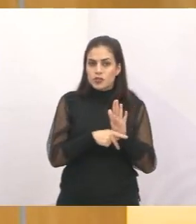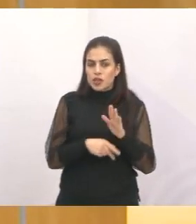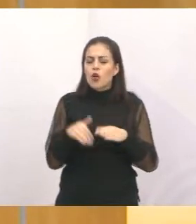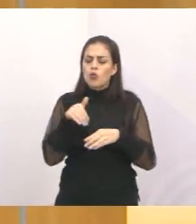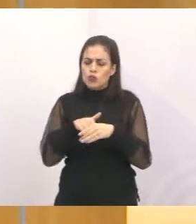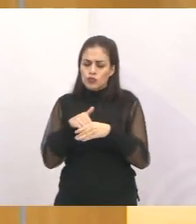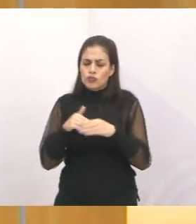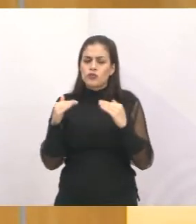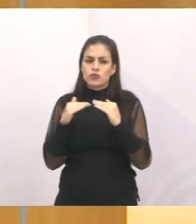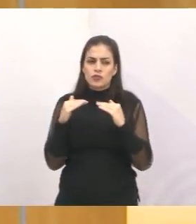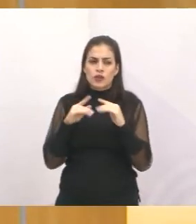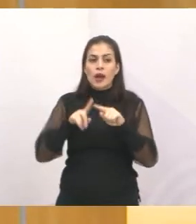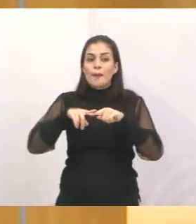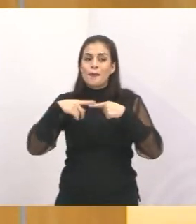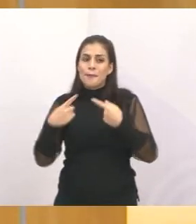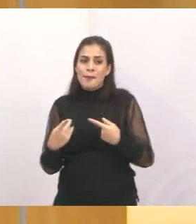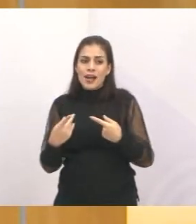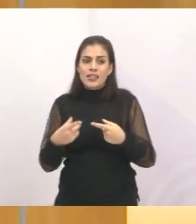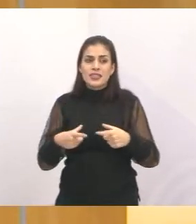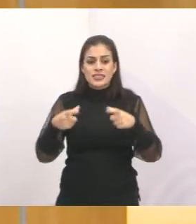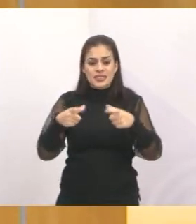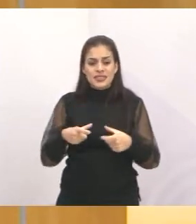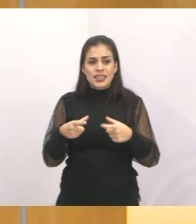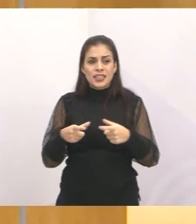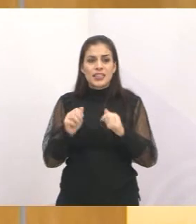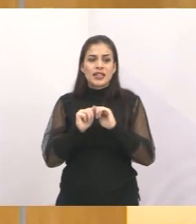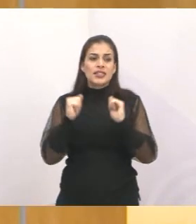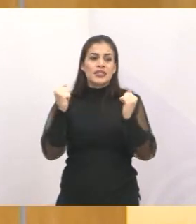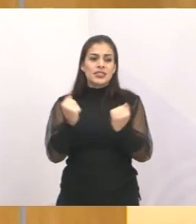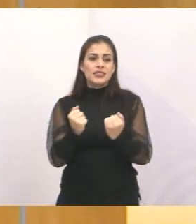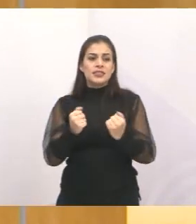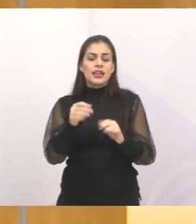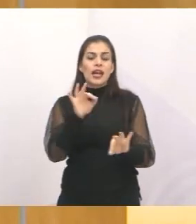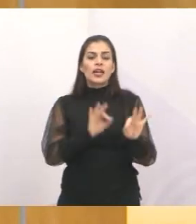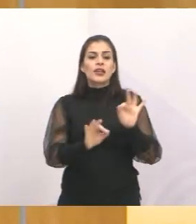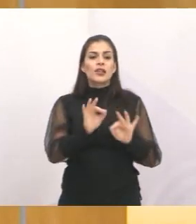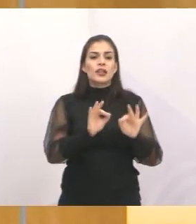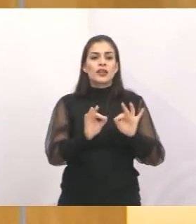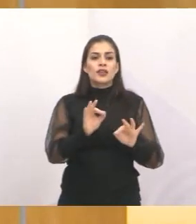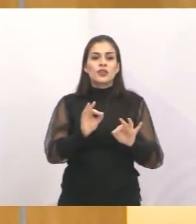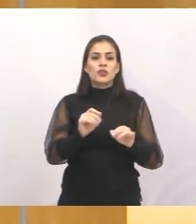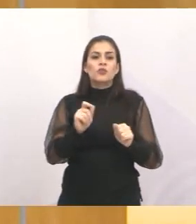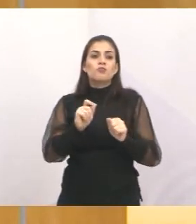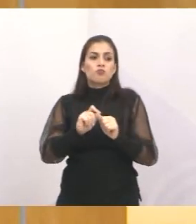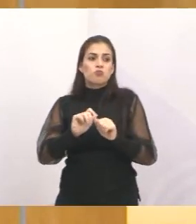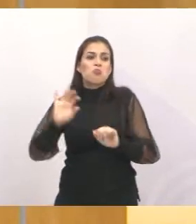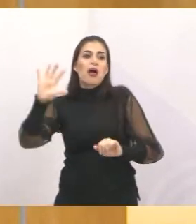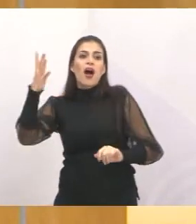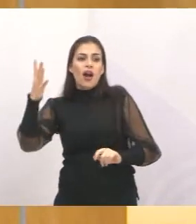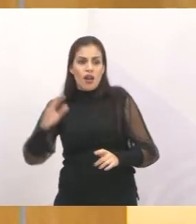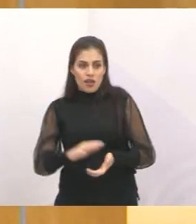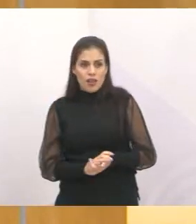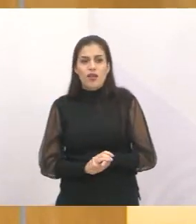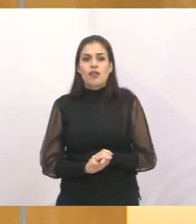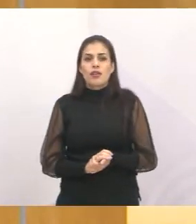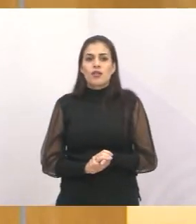mas que a agência reguladora funcionasse na prática. Olha aqui,